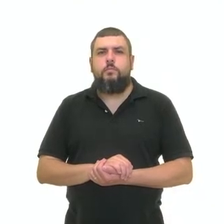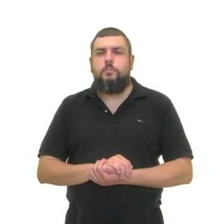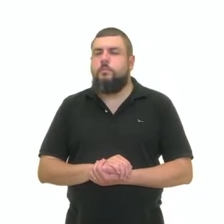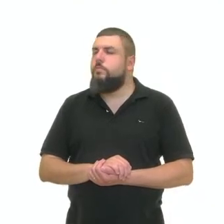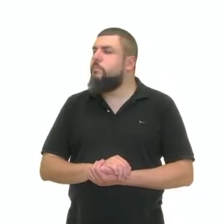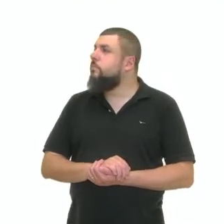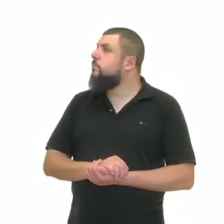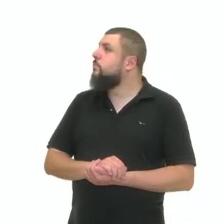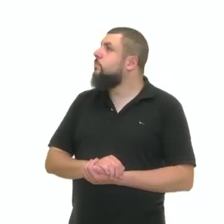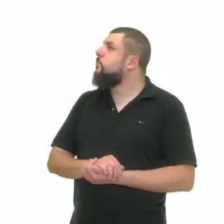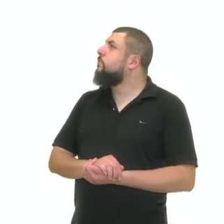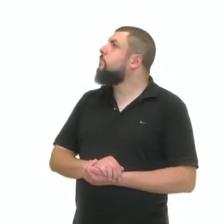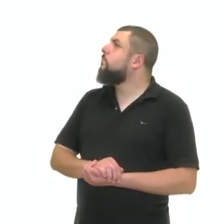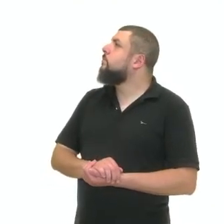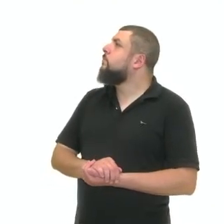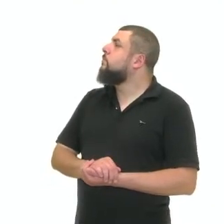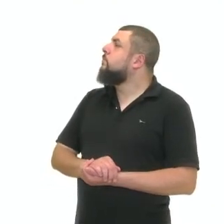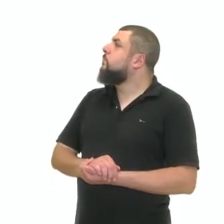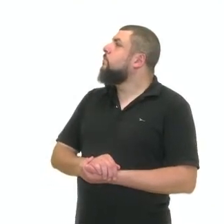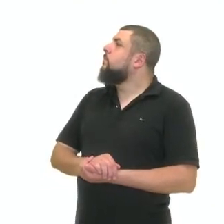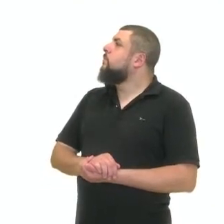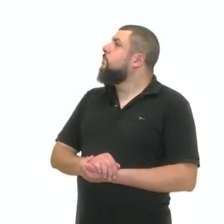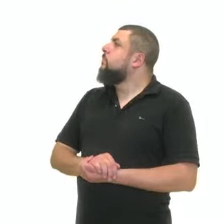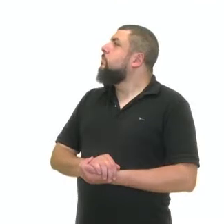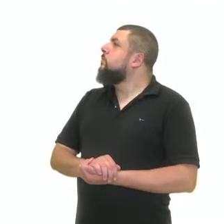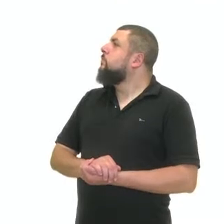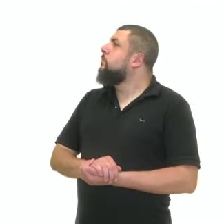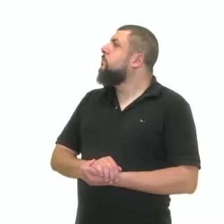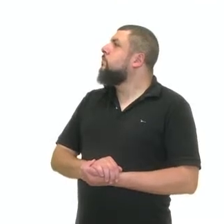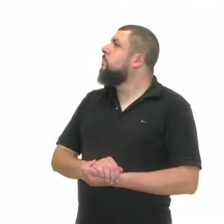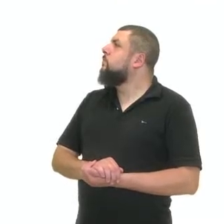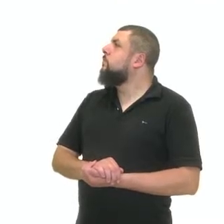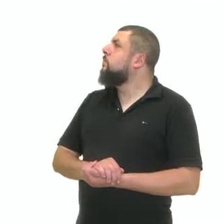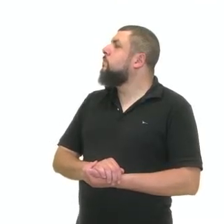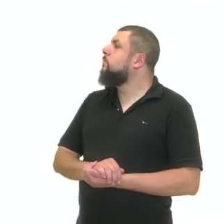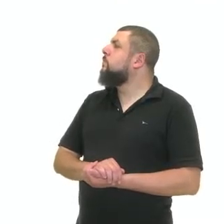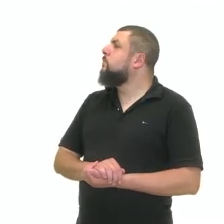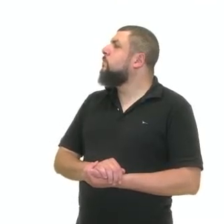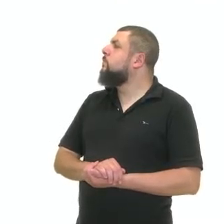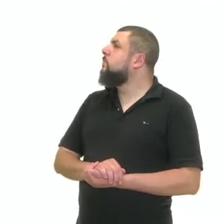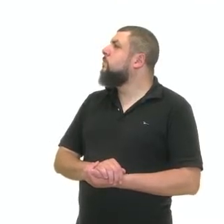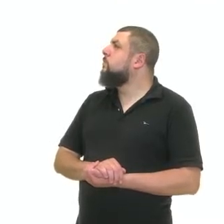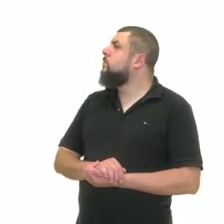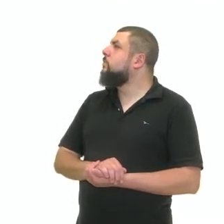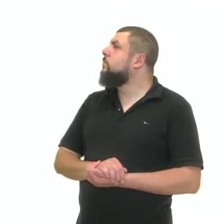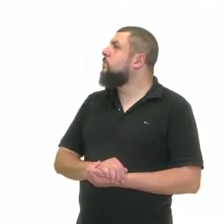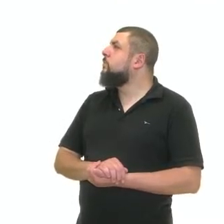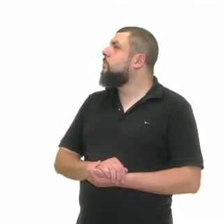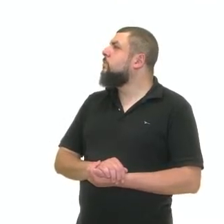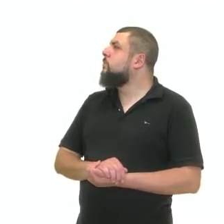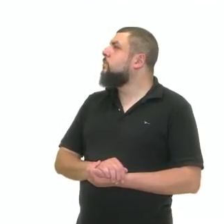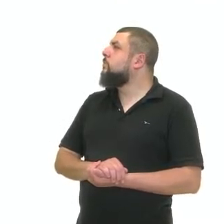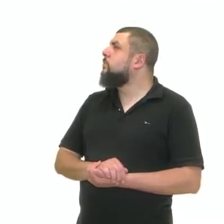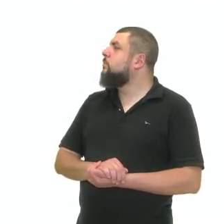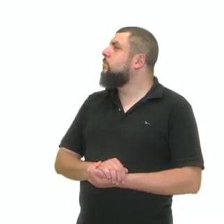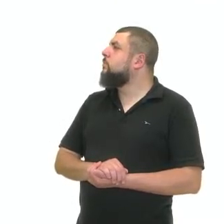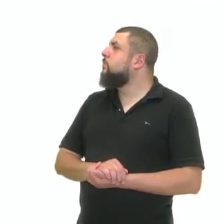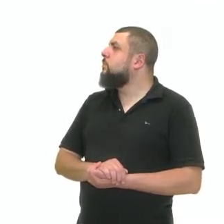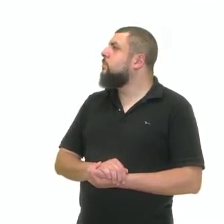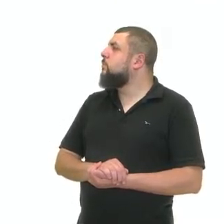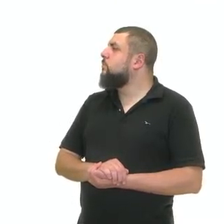da Índia deve ser entendida no contexto pós-guerra, quando se passou a considerar inaceitável o